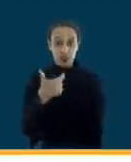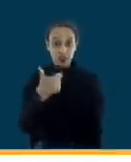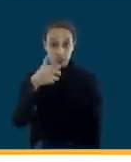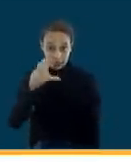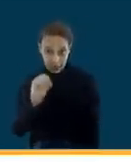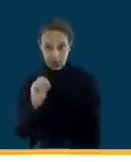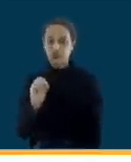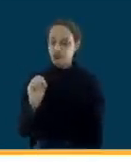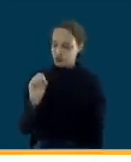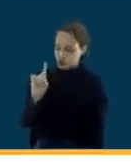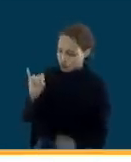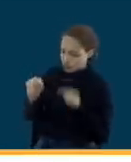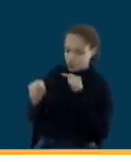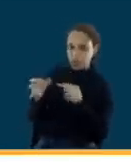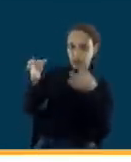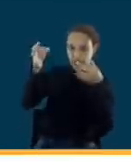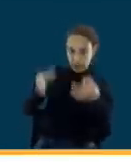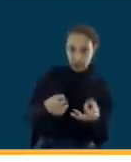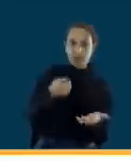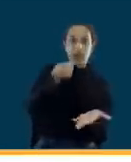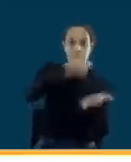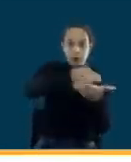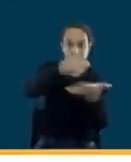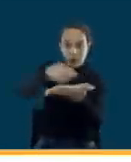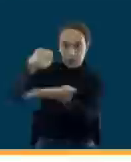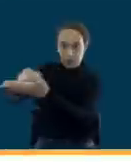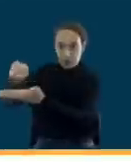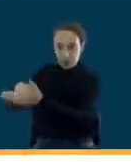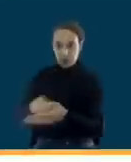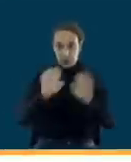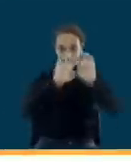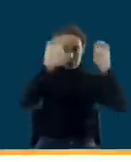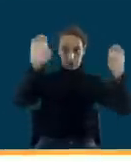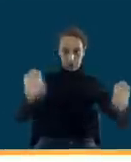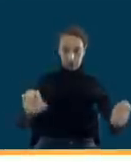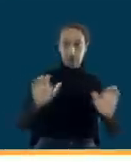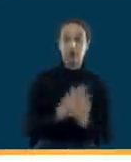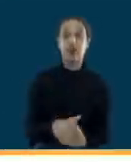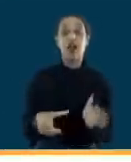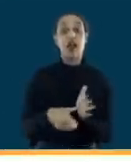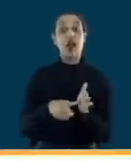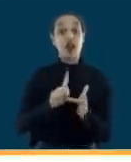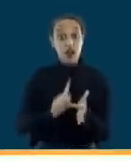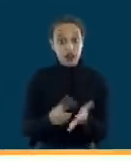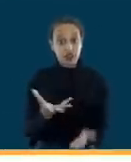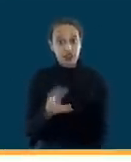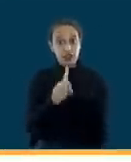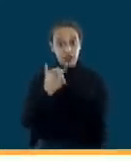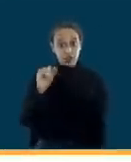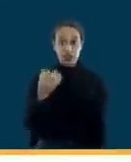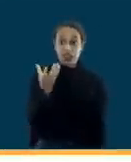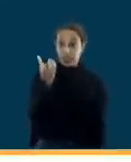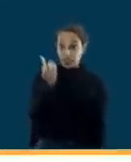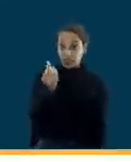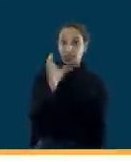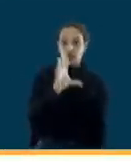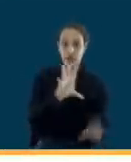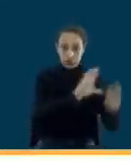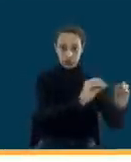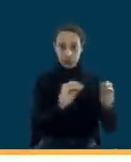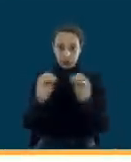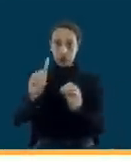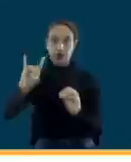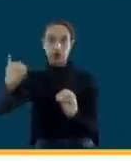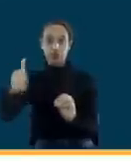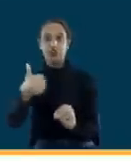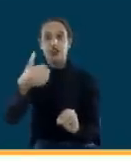dos pagamentos da plataforma. Na verdade, o início lá atrás era previsto no dia 6, mas eles empurraram para o dia 10 porque realmente houve um atraso por conta